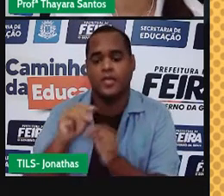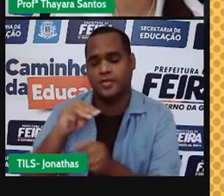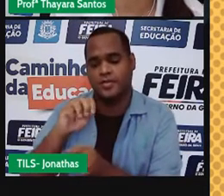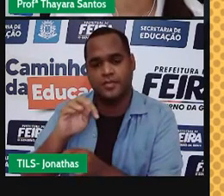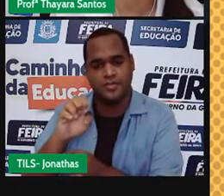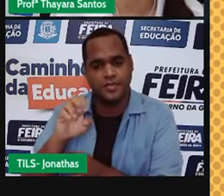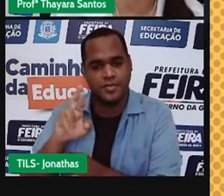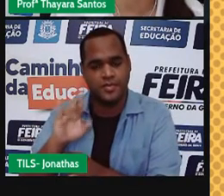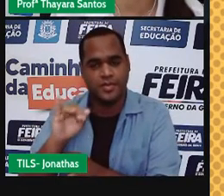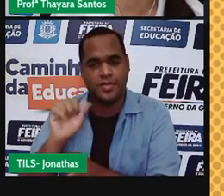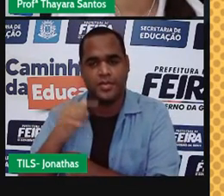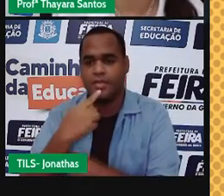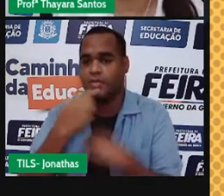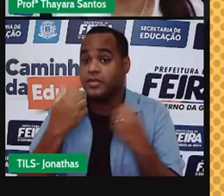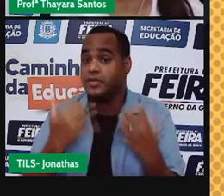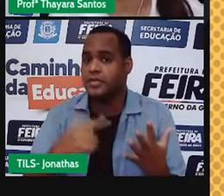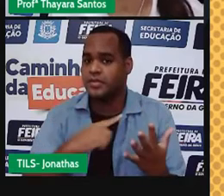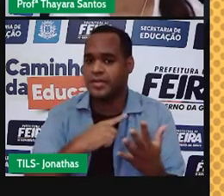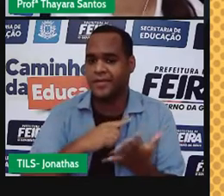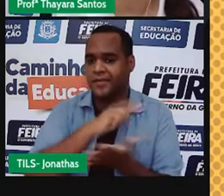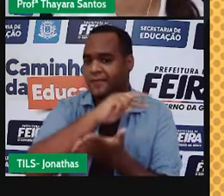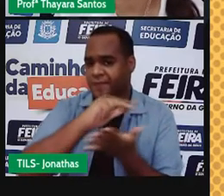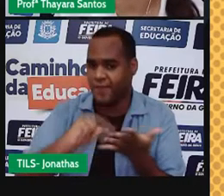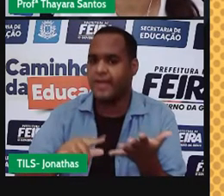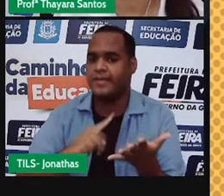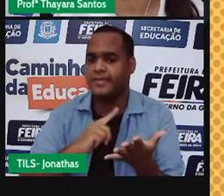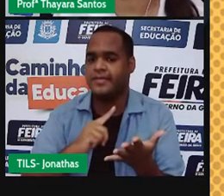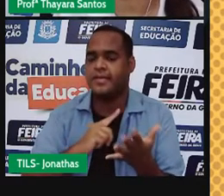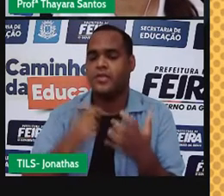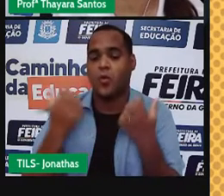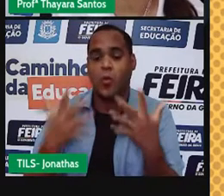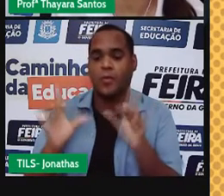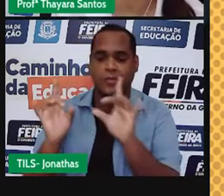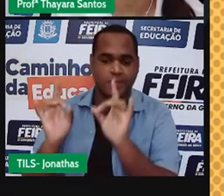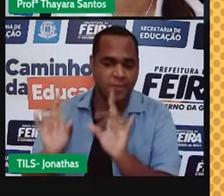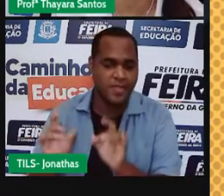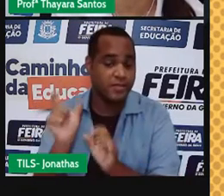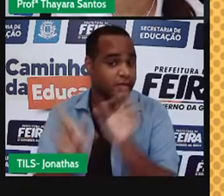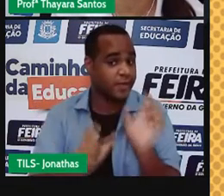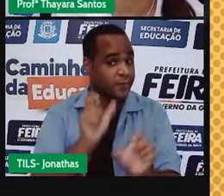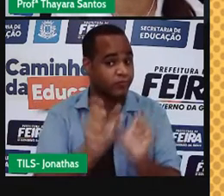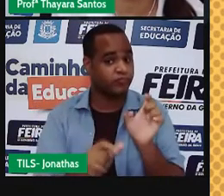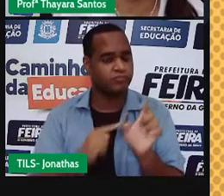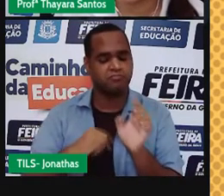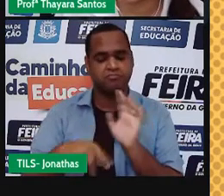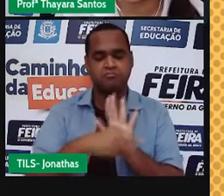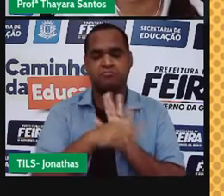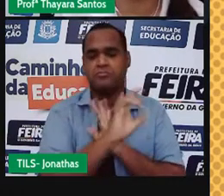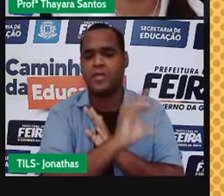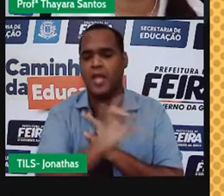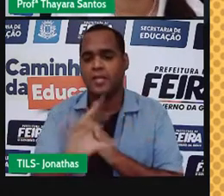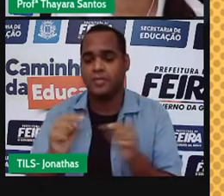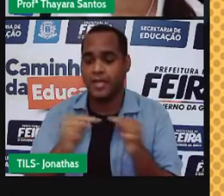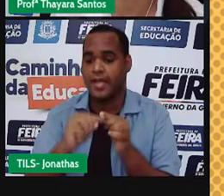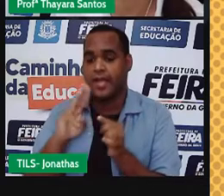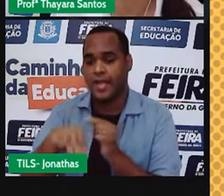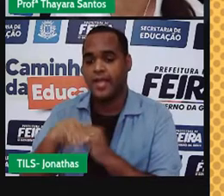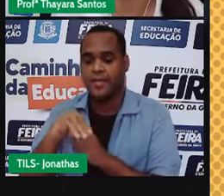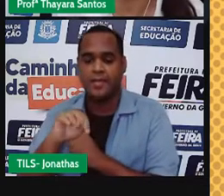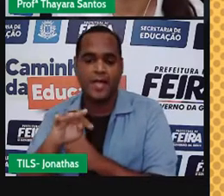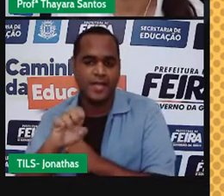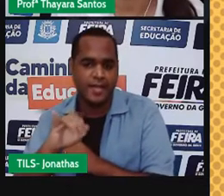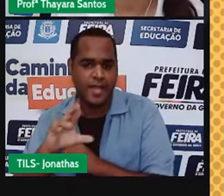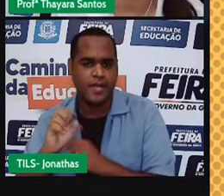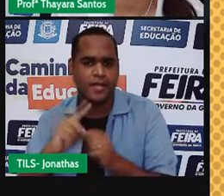a gente viu que tem as propriedades que são Gerais e as propriedades são específicas e uma das propriedades gerais da matéria é a